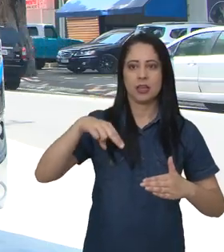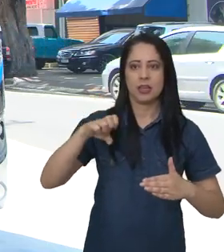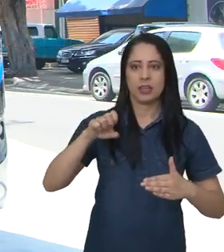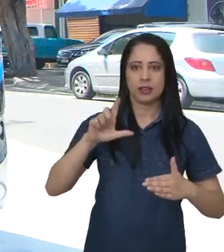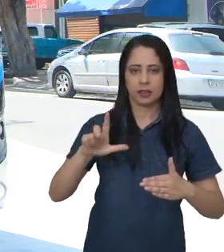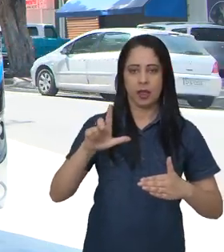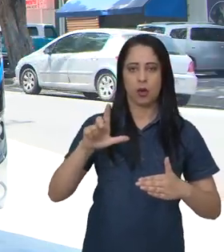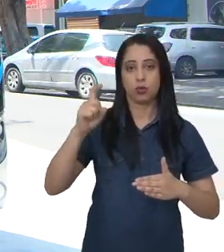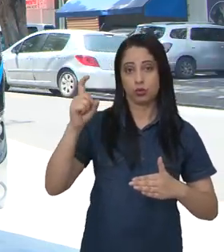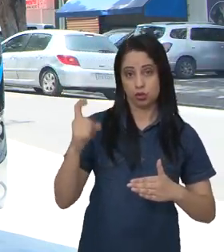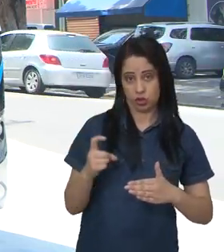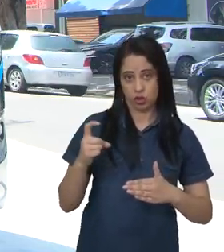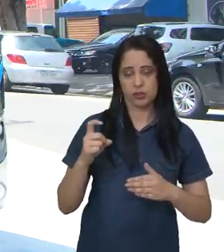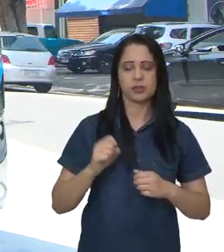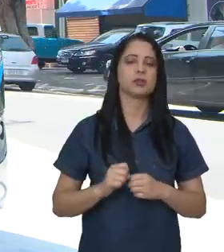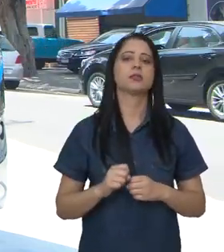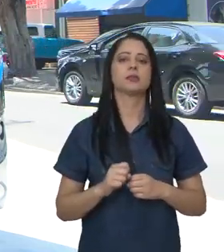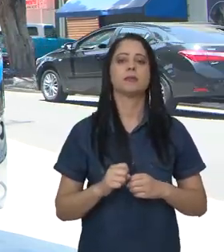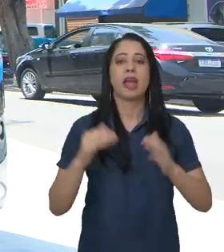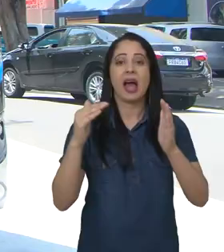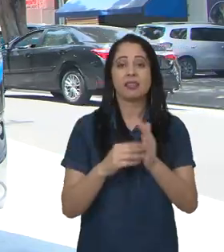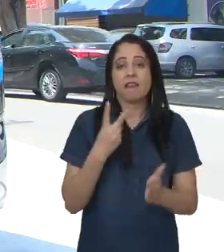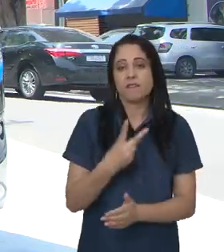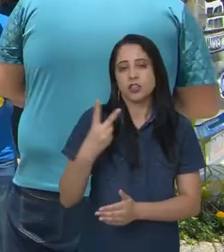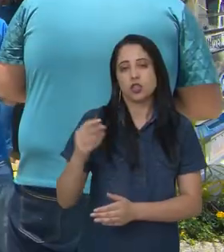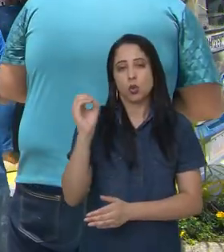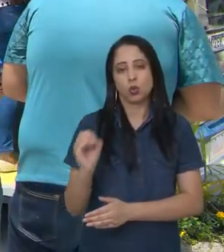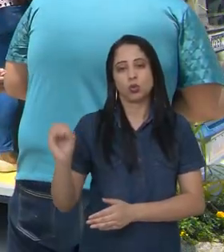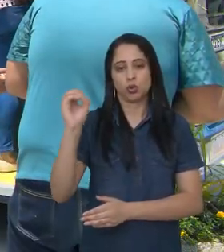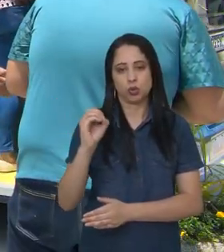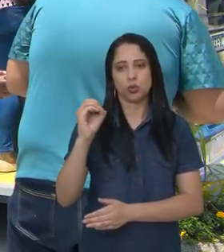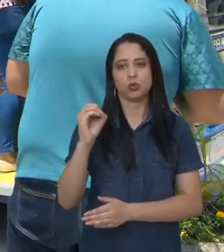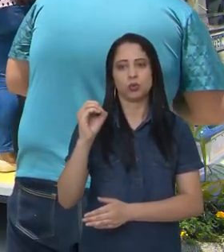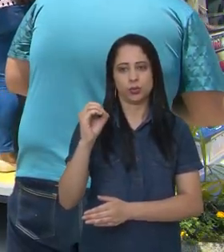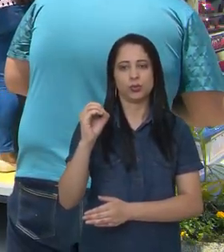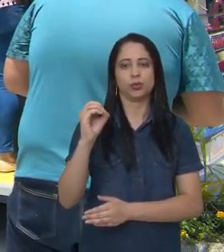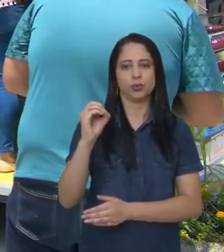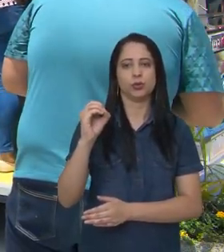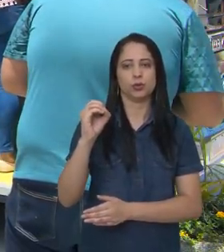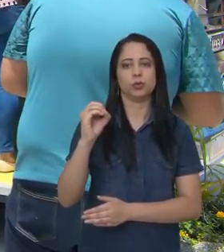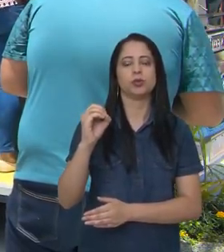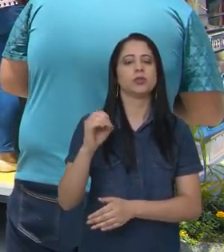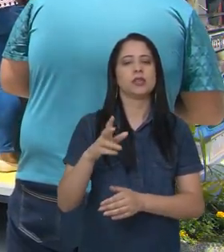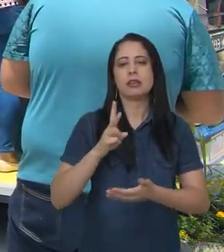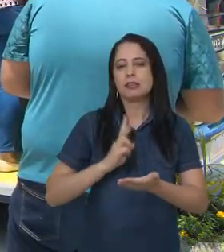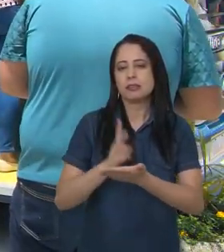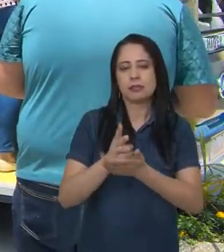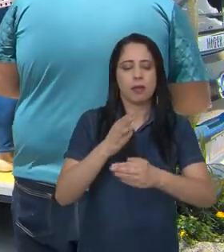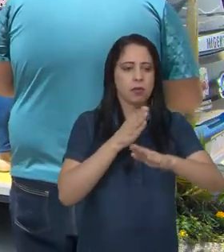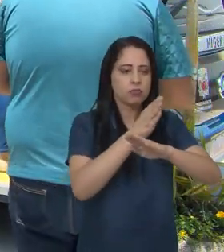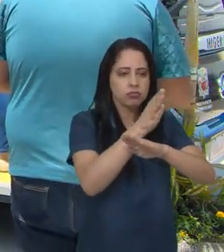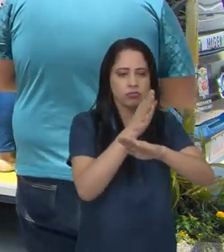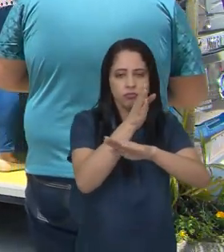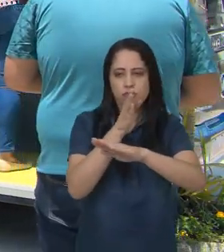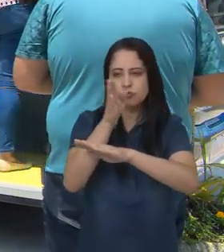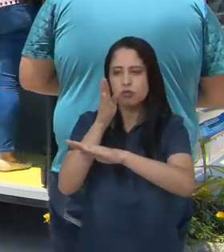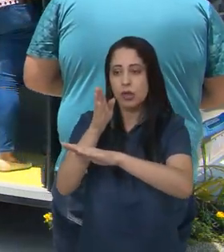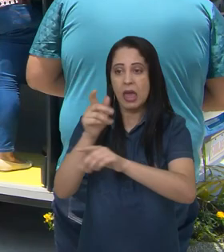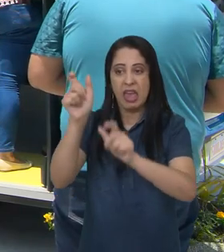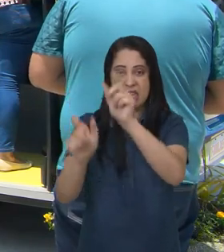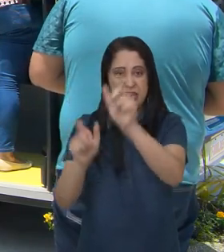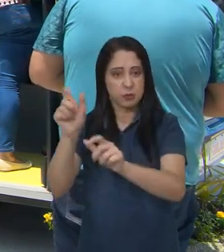e ficará em teste na cidade até o dia 22 de outubro fazendo o trajeto de diferentes linhas municipais para que a população